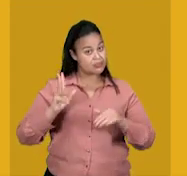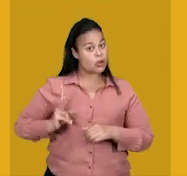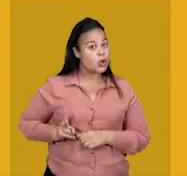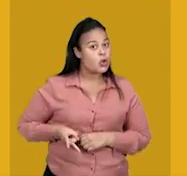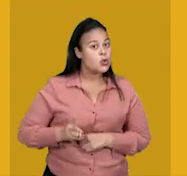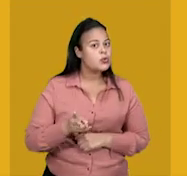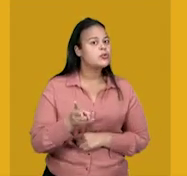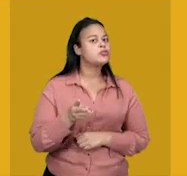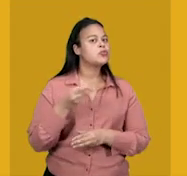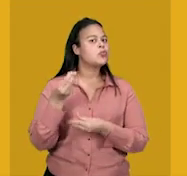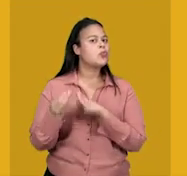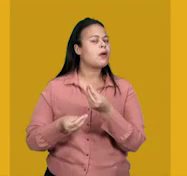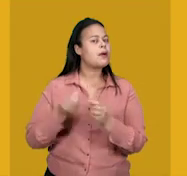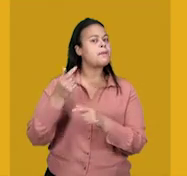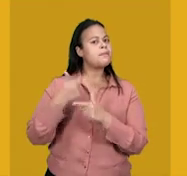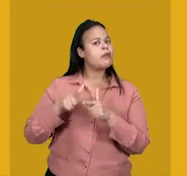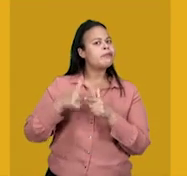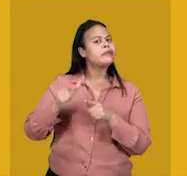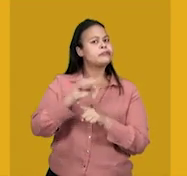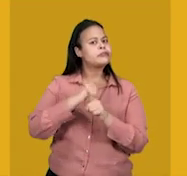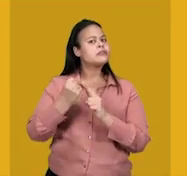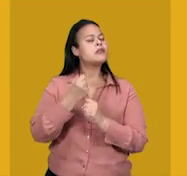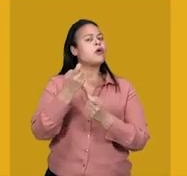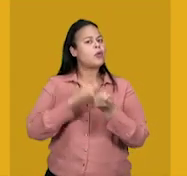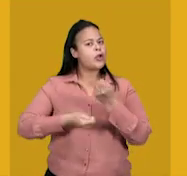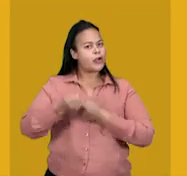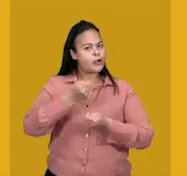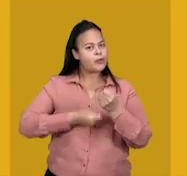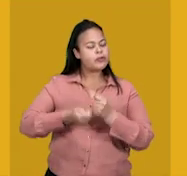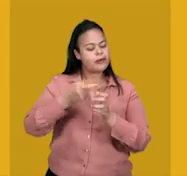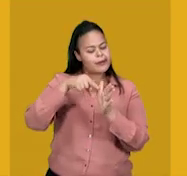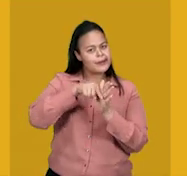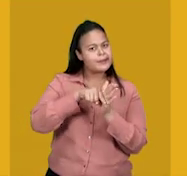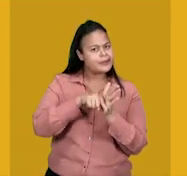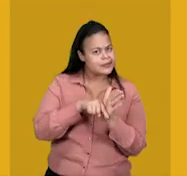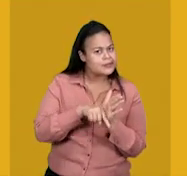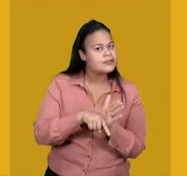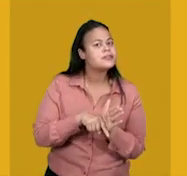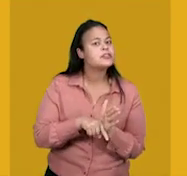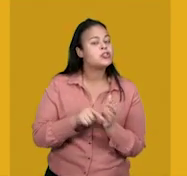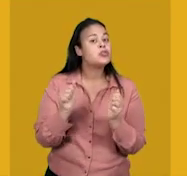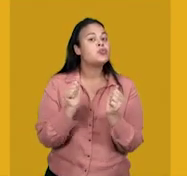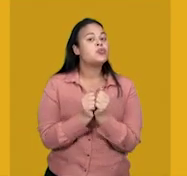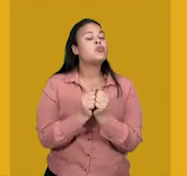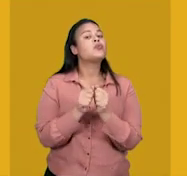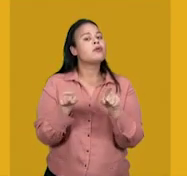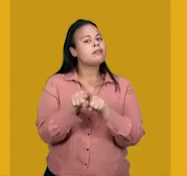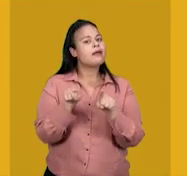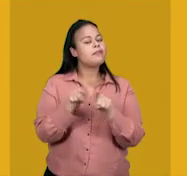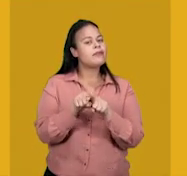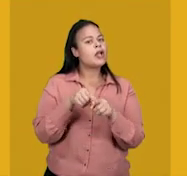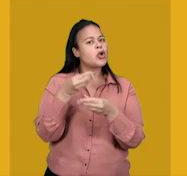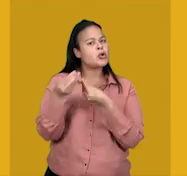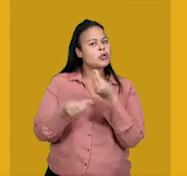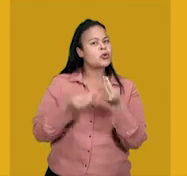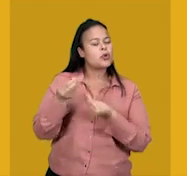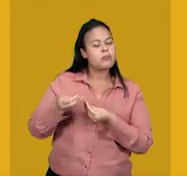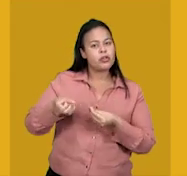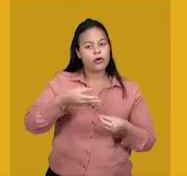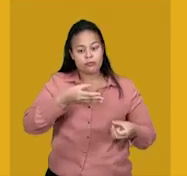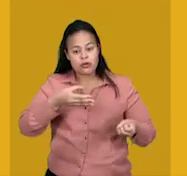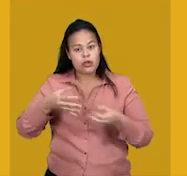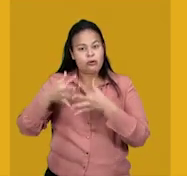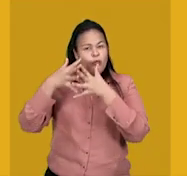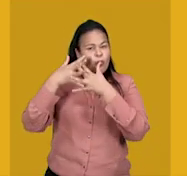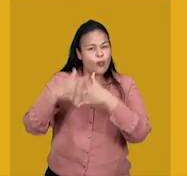permaneçam como problemas sociais, econômicos e científicos, juntamente com formas novas de